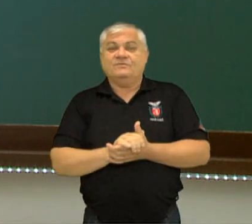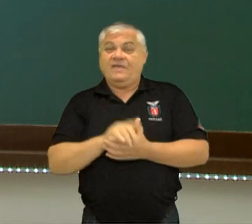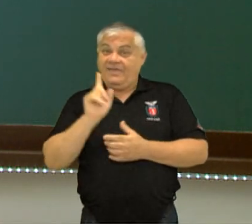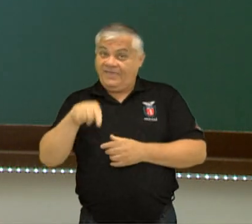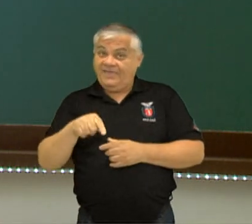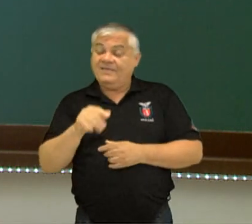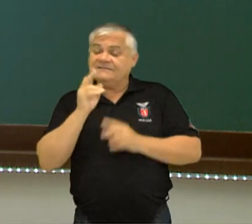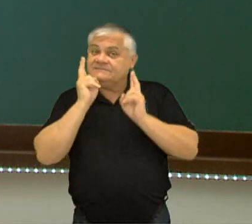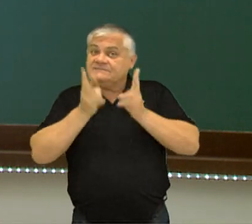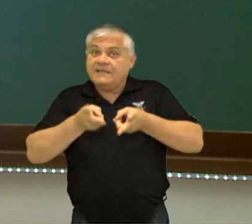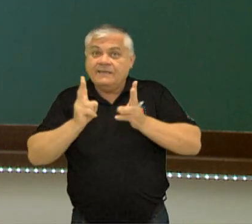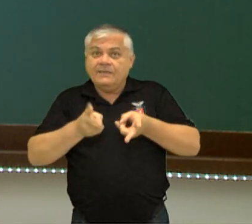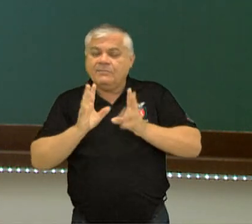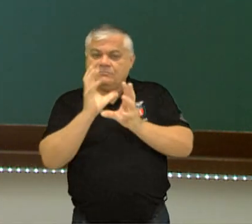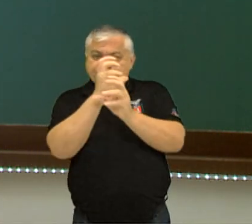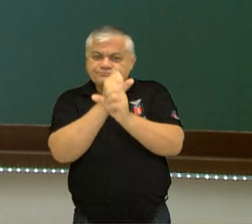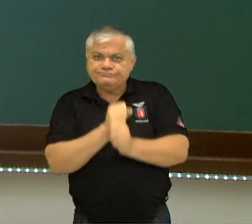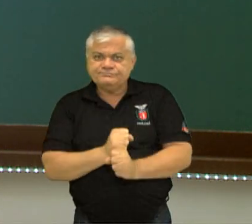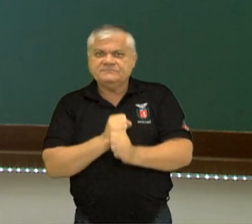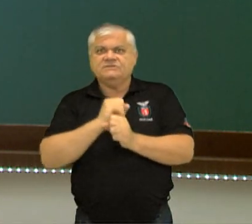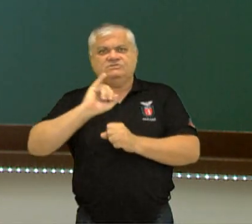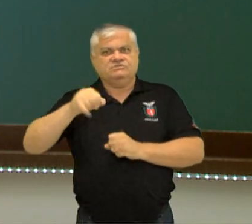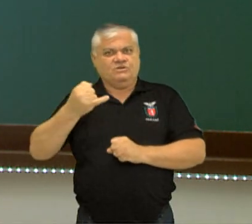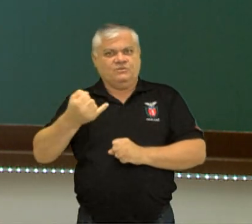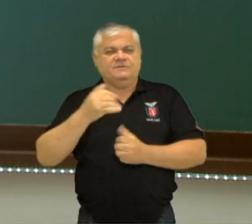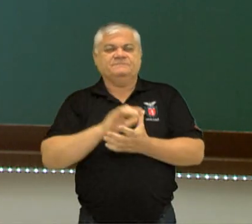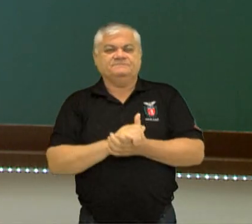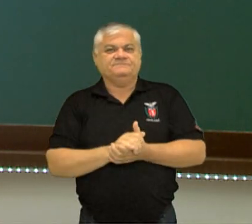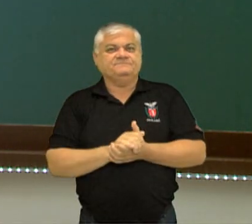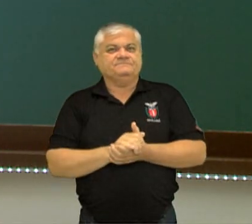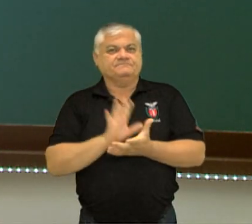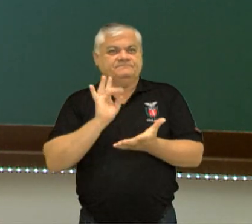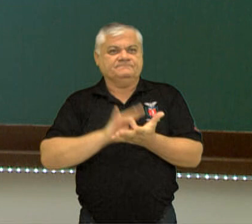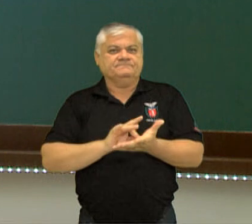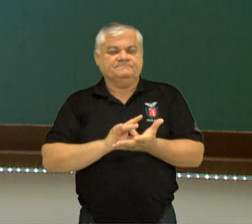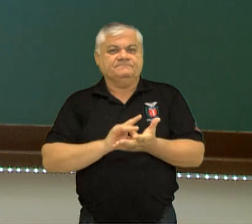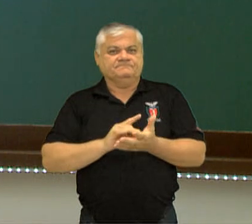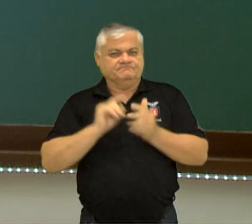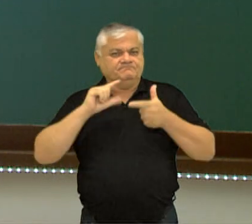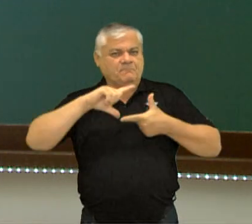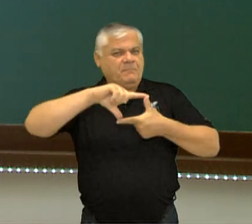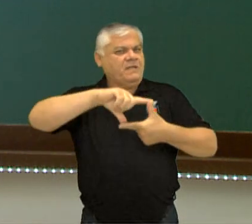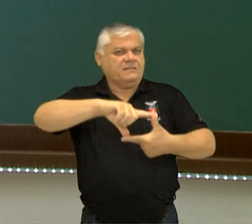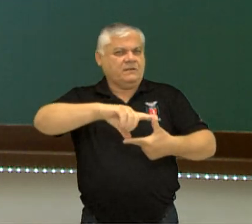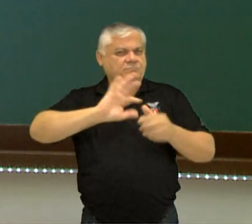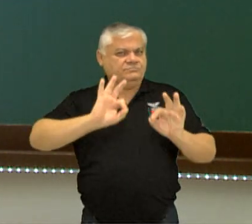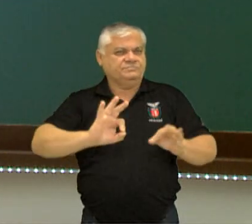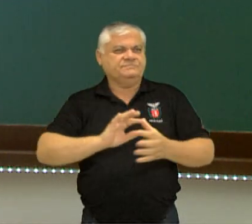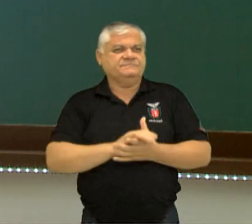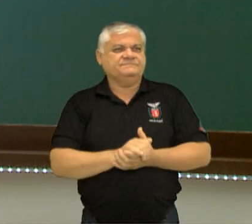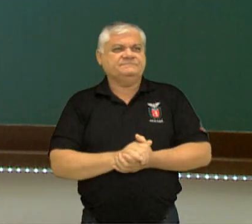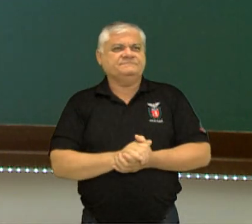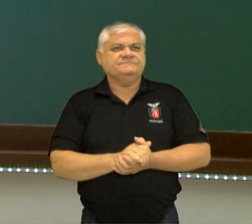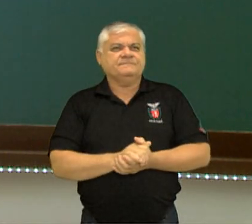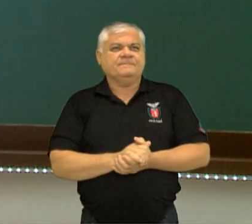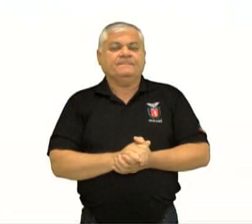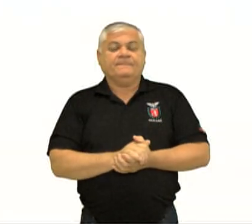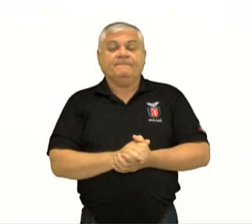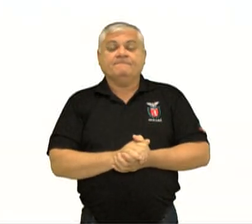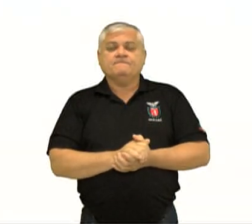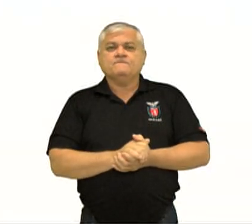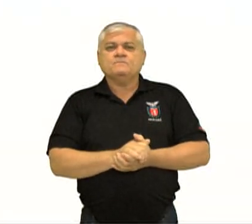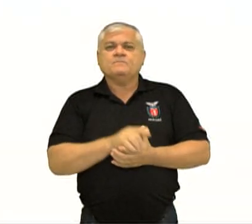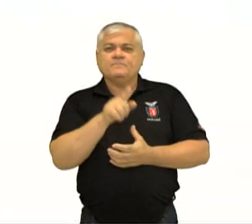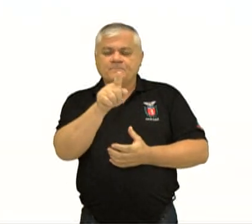calor, pessoal, ela é dada em Joule. Isso é a unidade padrão, beleza? A unidade padrão. Então, assim, se